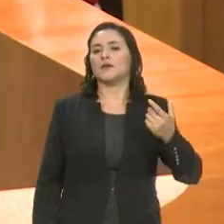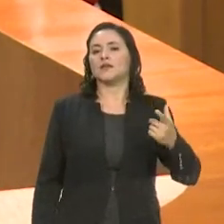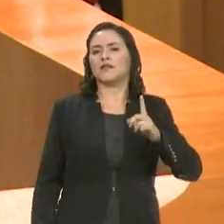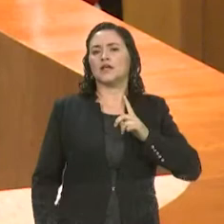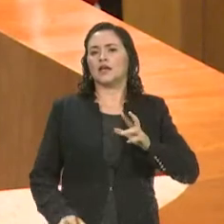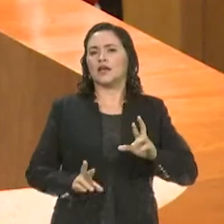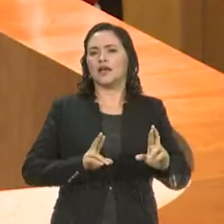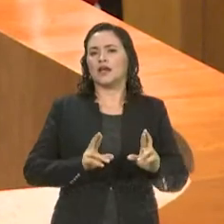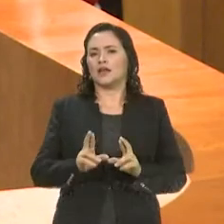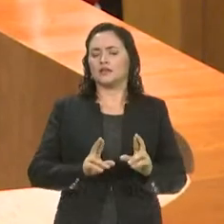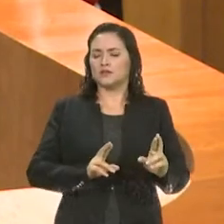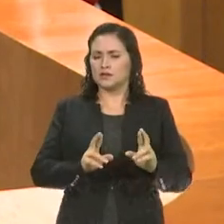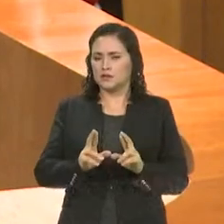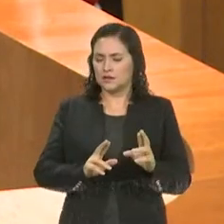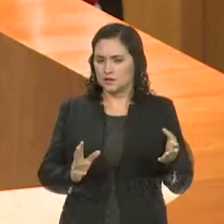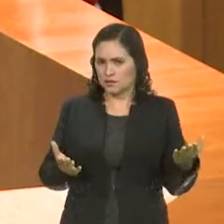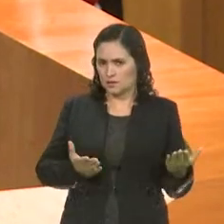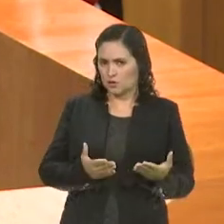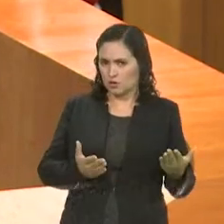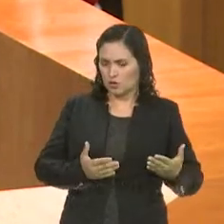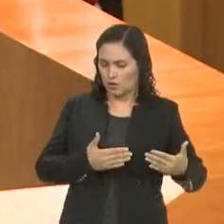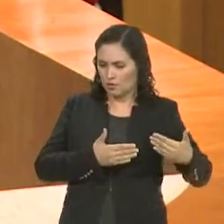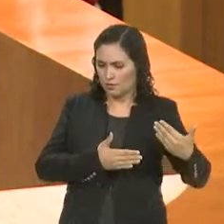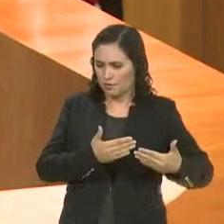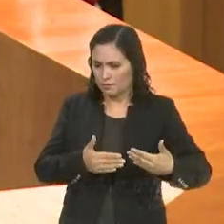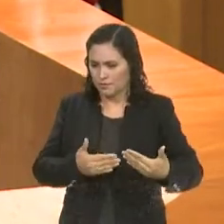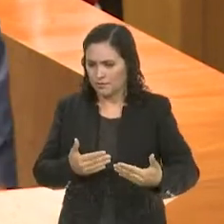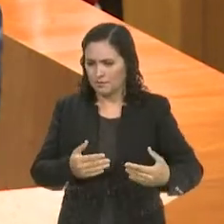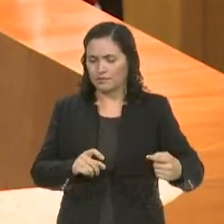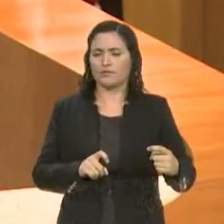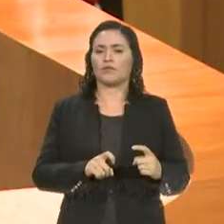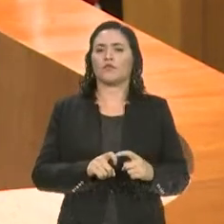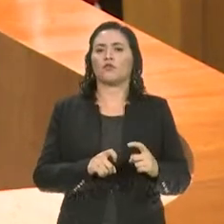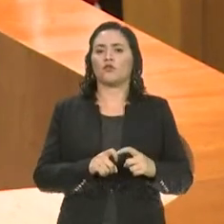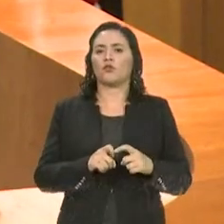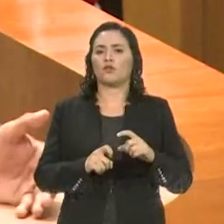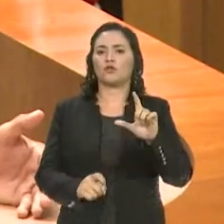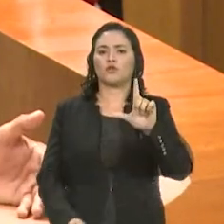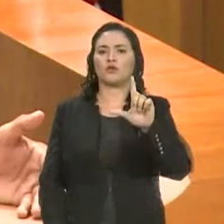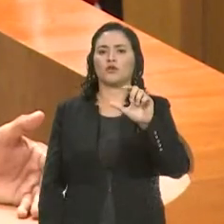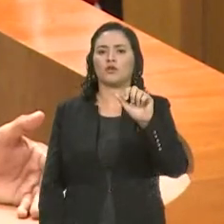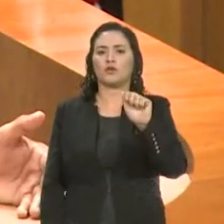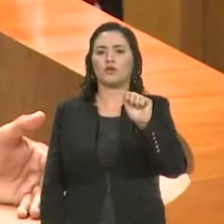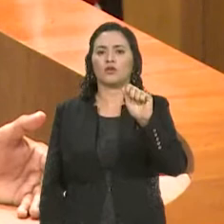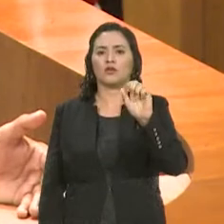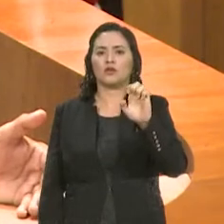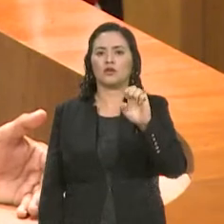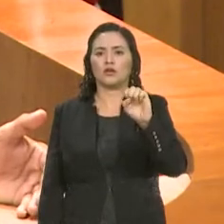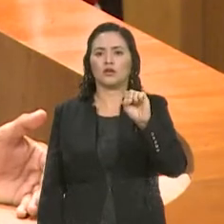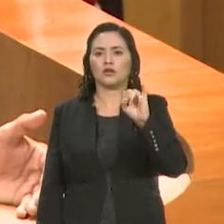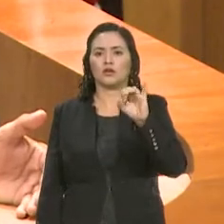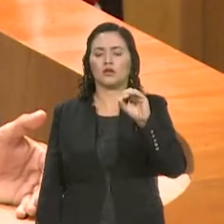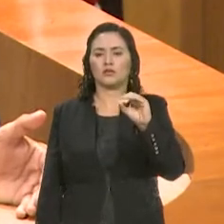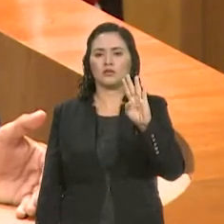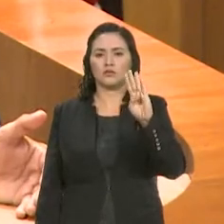tenho um carinho e respeito enorme, que é do doutor Laésio Bonfim. E eu aproveito agora o